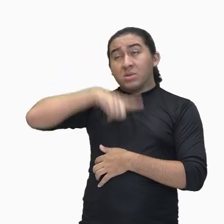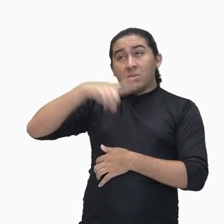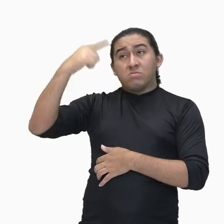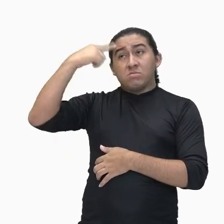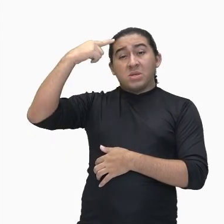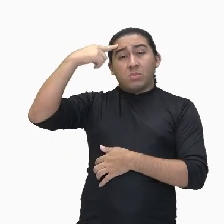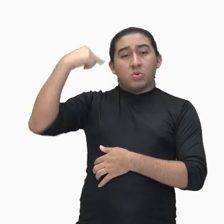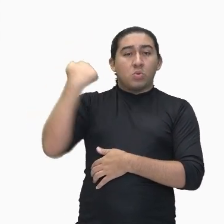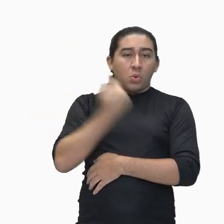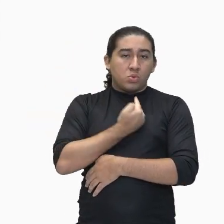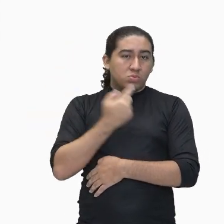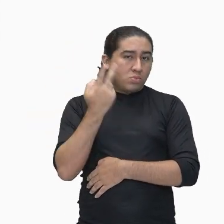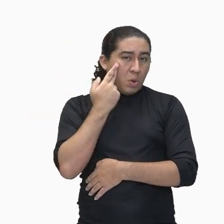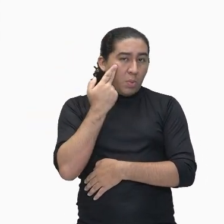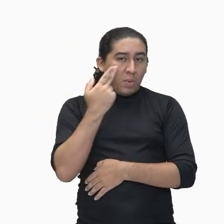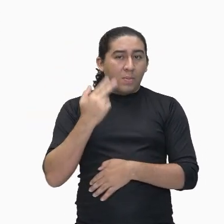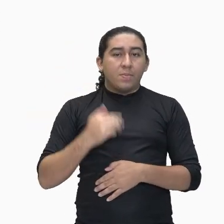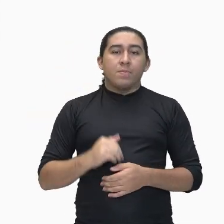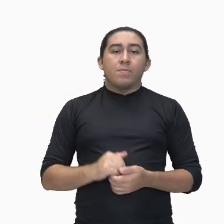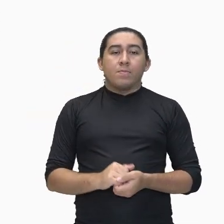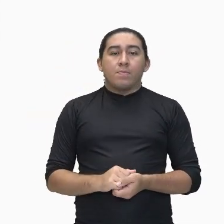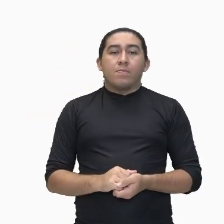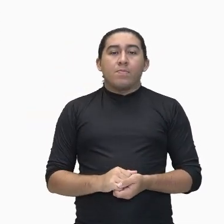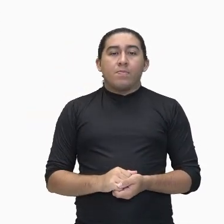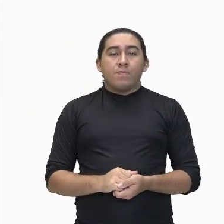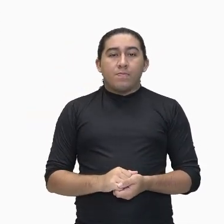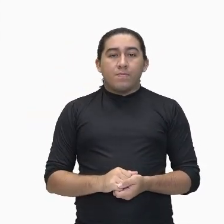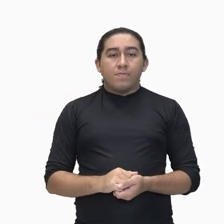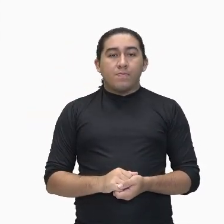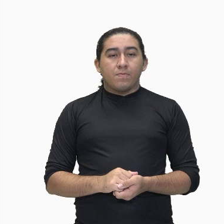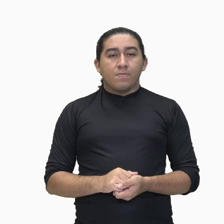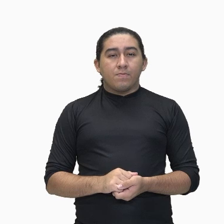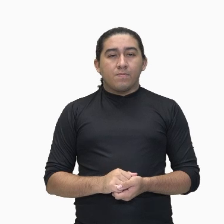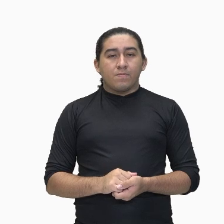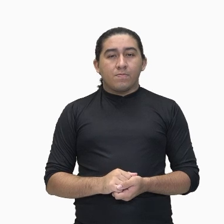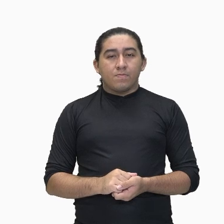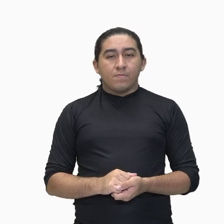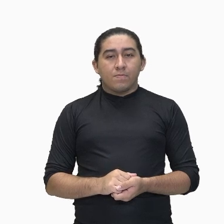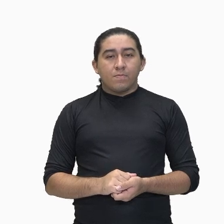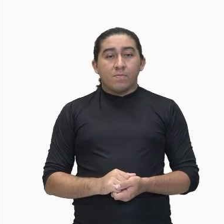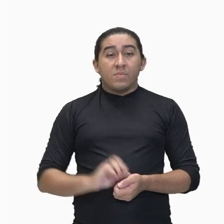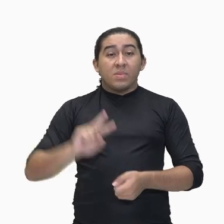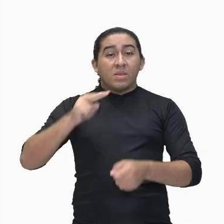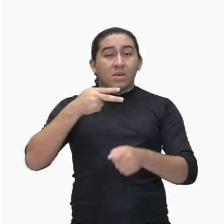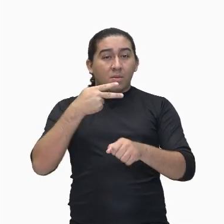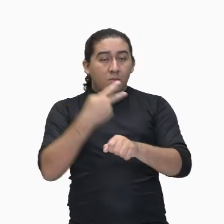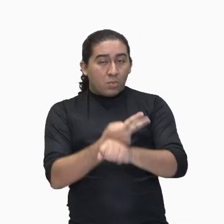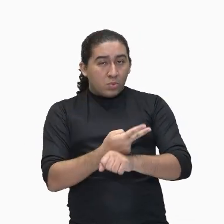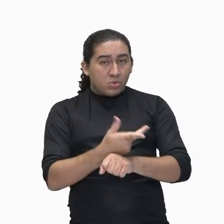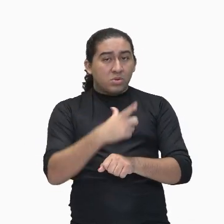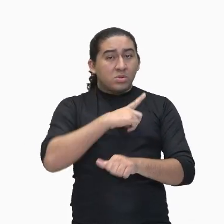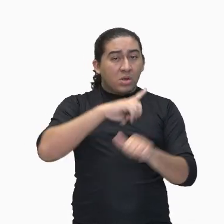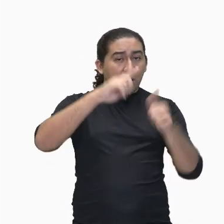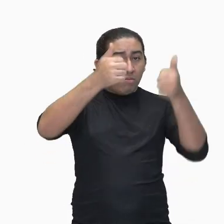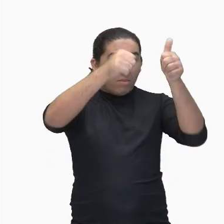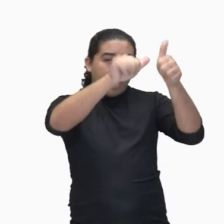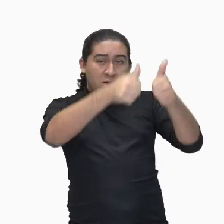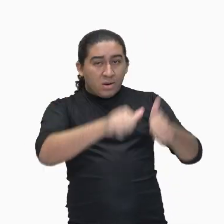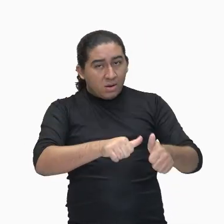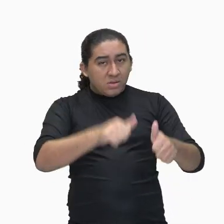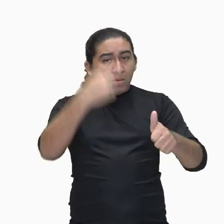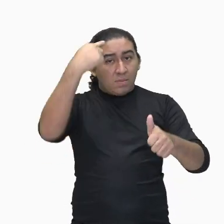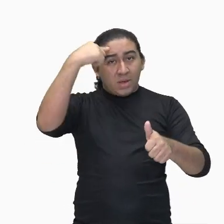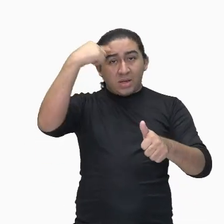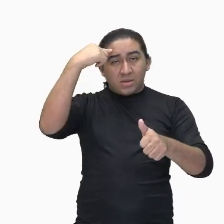juízos. Então, quando o raciocínio é anunciado por meio de proposições encadeadas, então